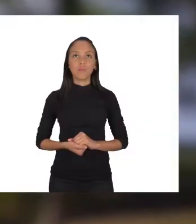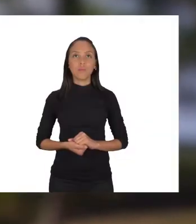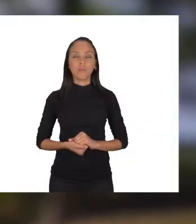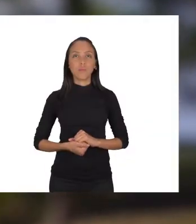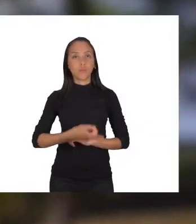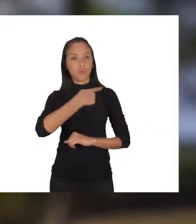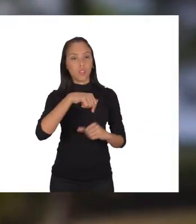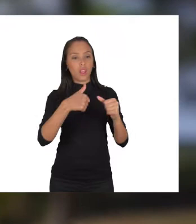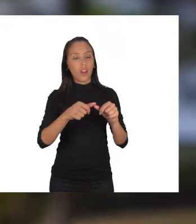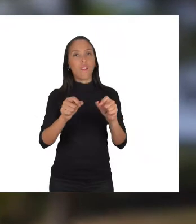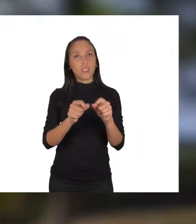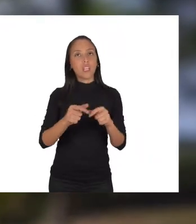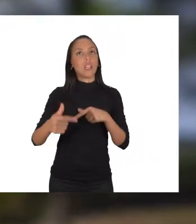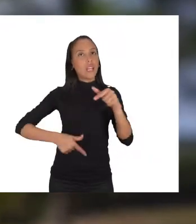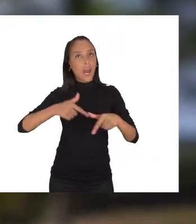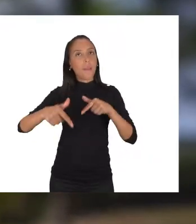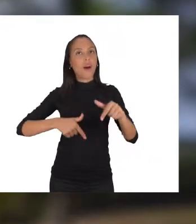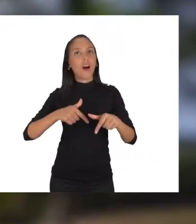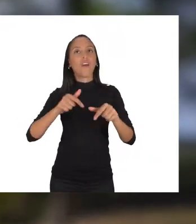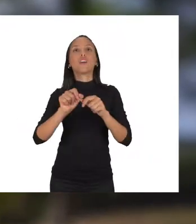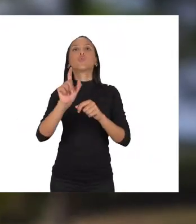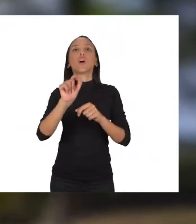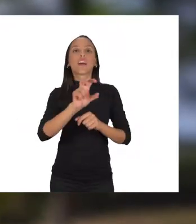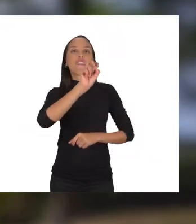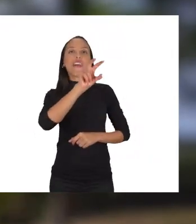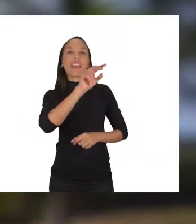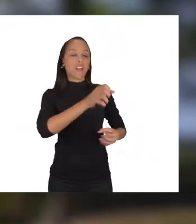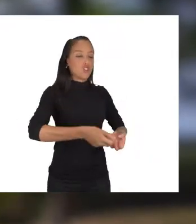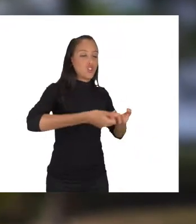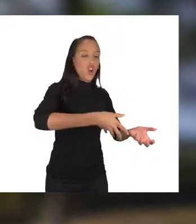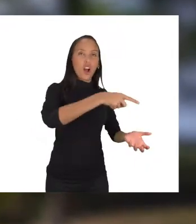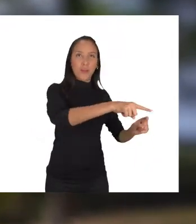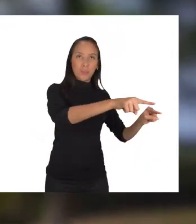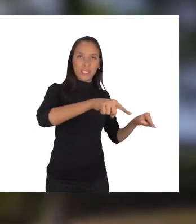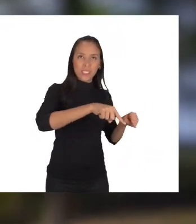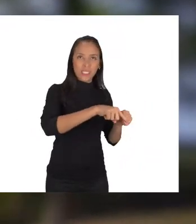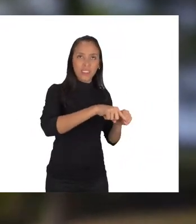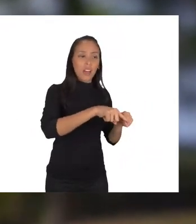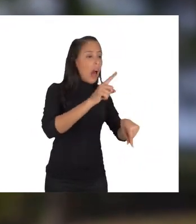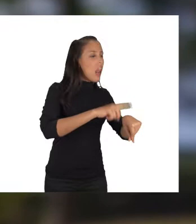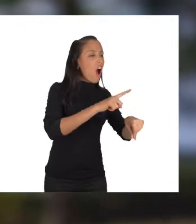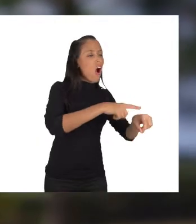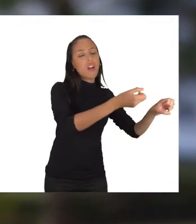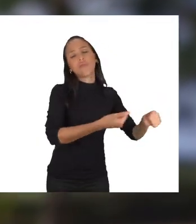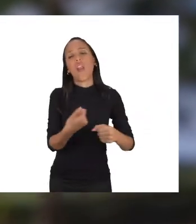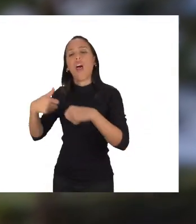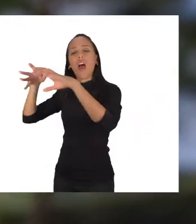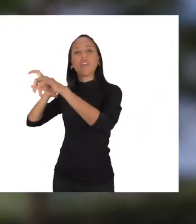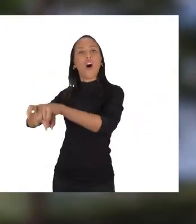Fez esse trabalho de passar o veneno na piscina e levar recente para a roça. A gente só subiu até lá em